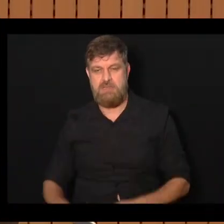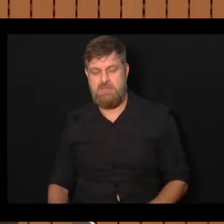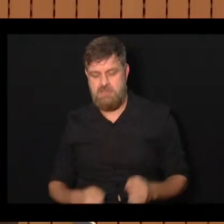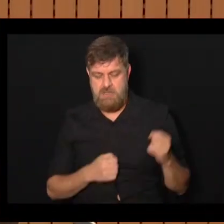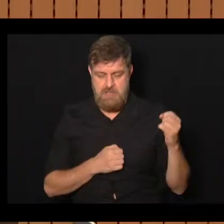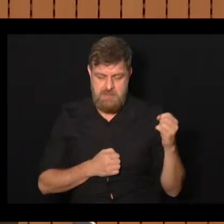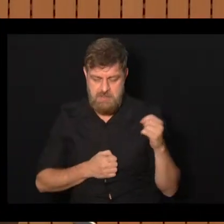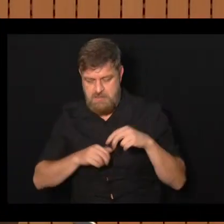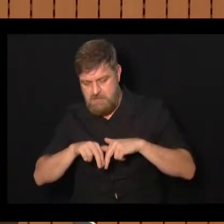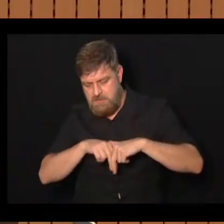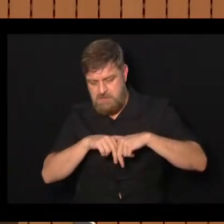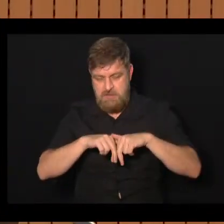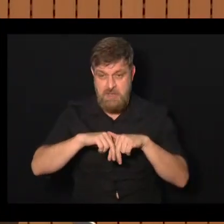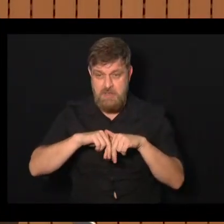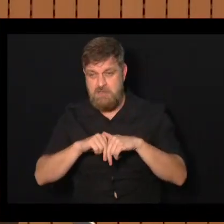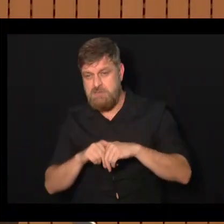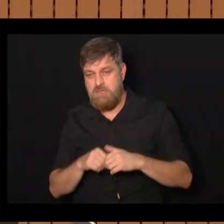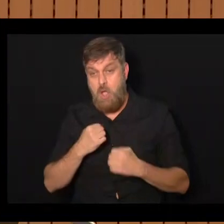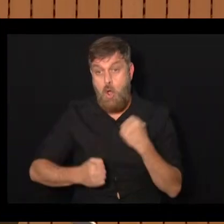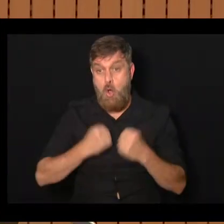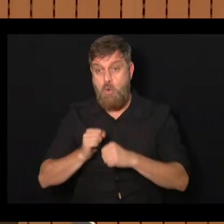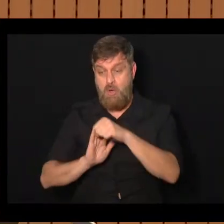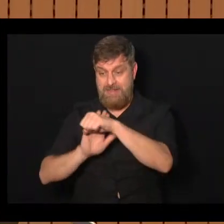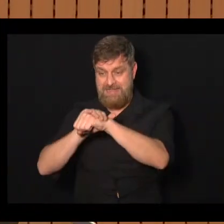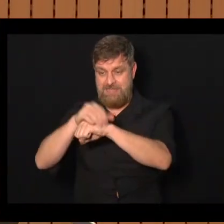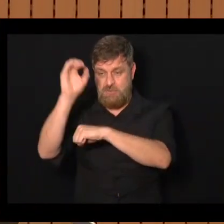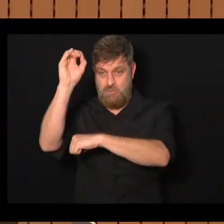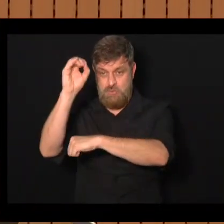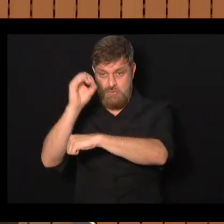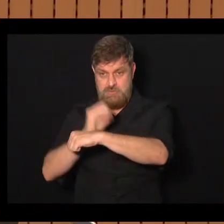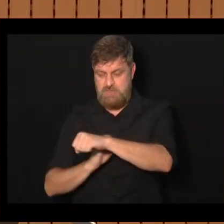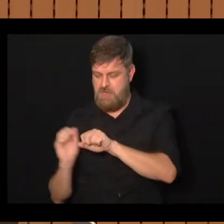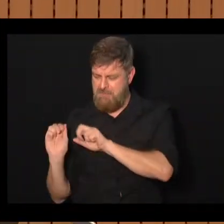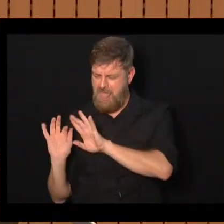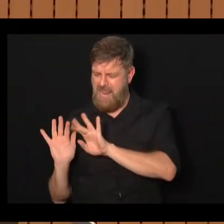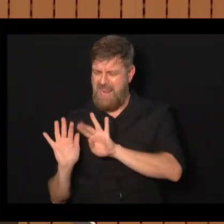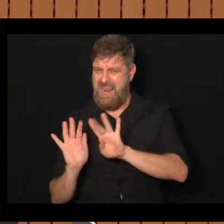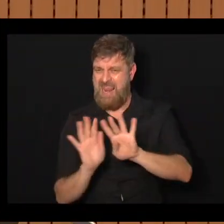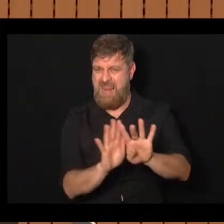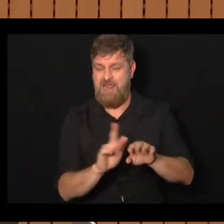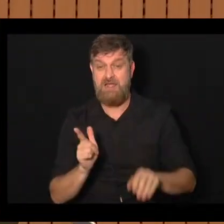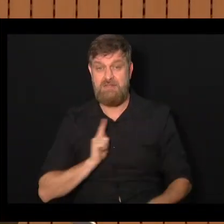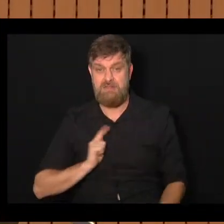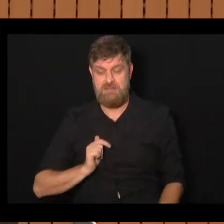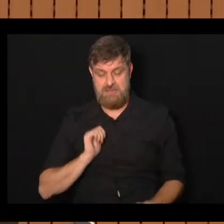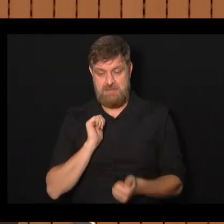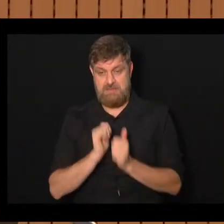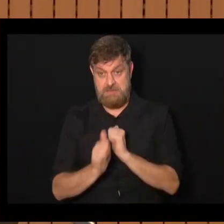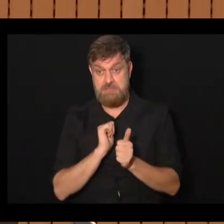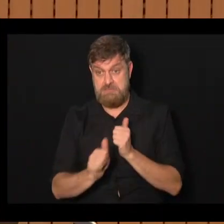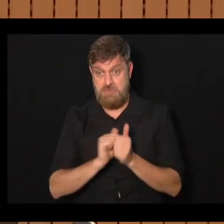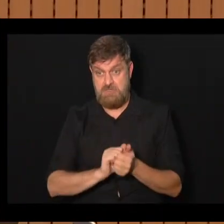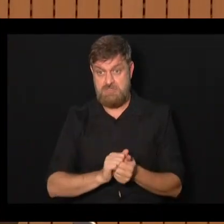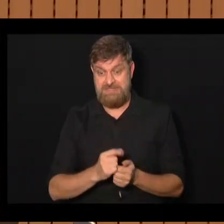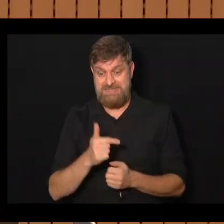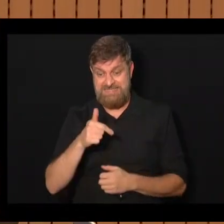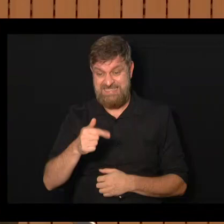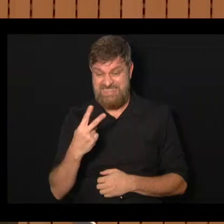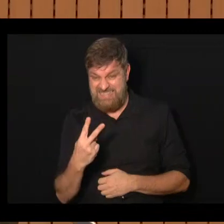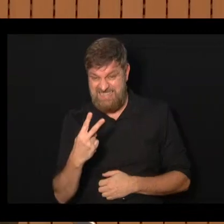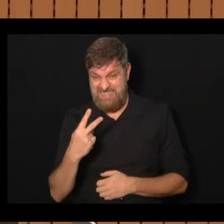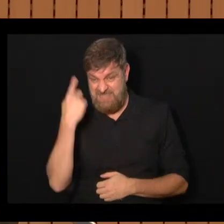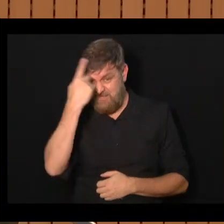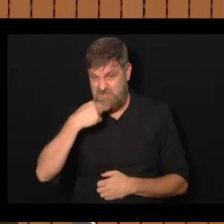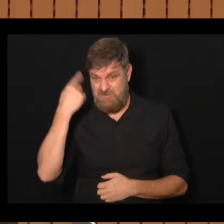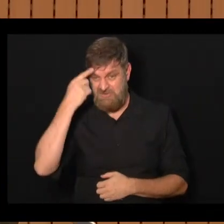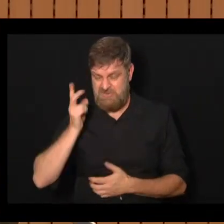corrida noturna, e entre outras modalidades que a virada cultural serão 72 horas ininterruptas